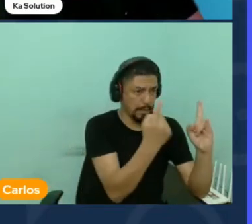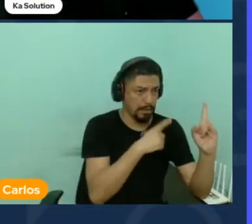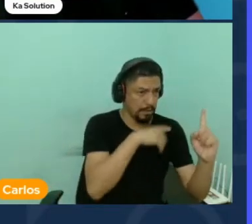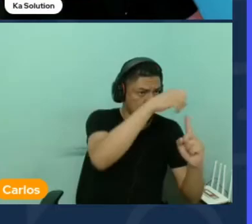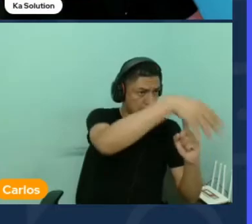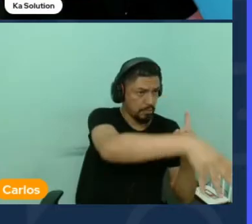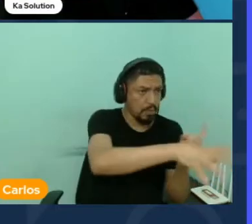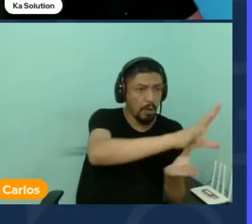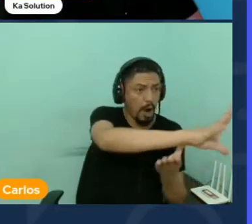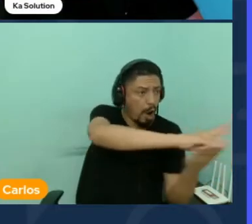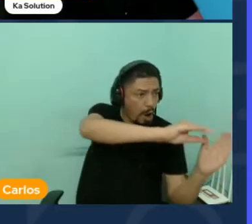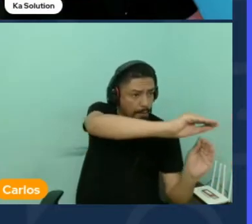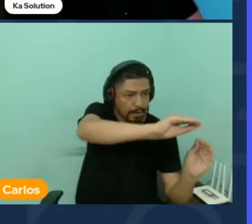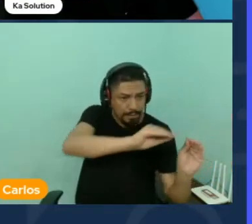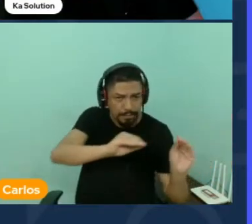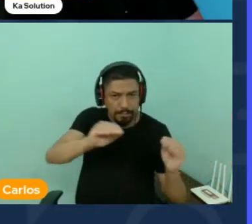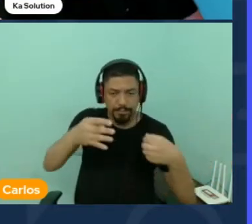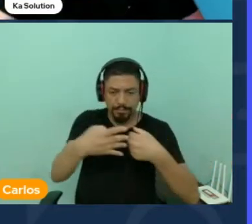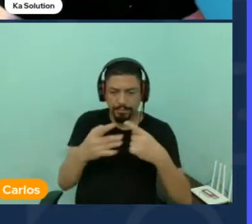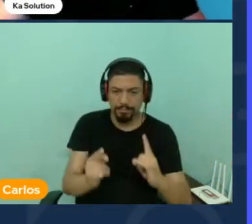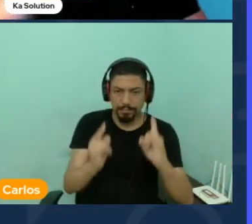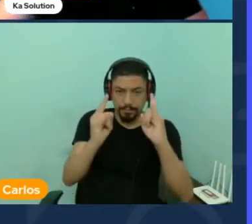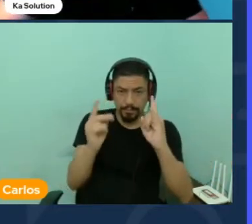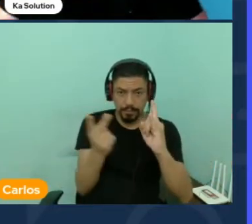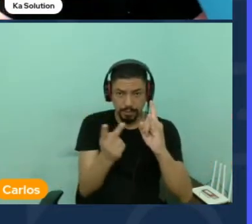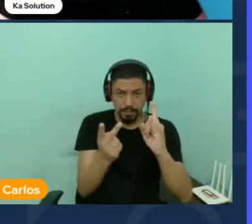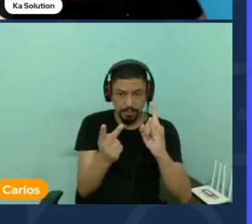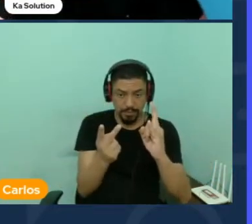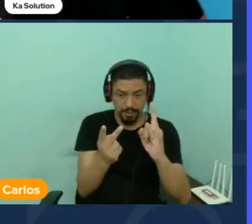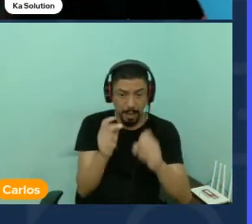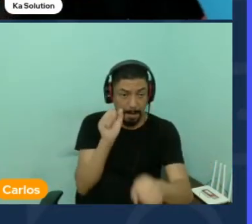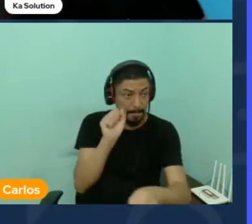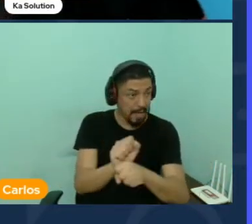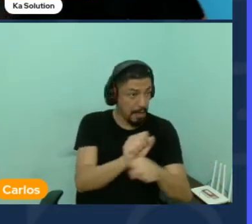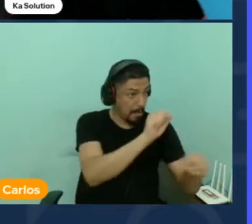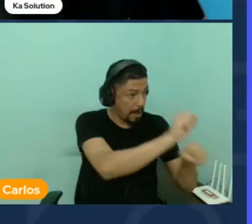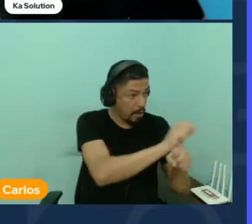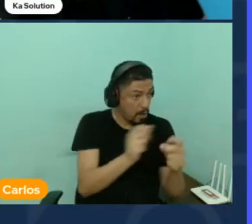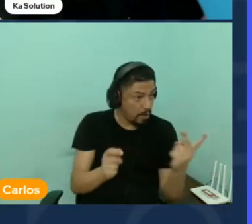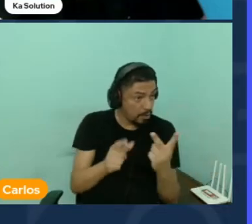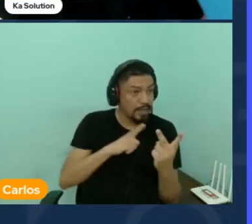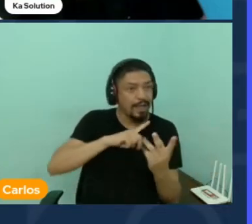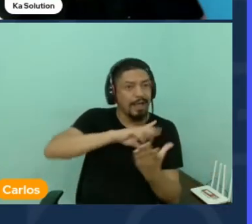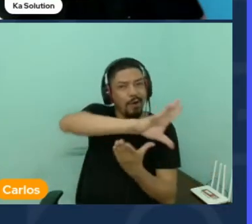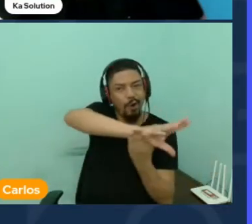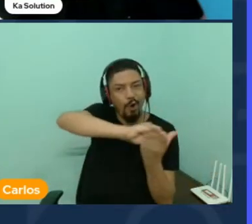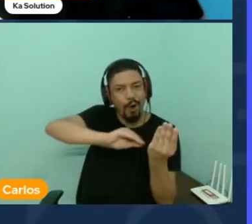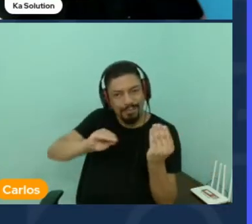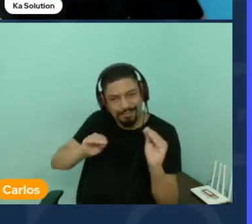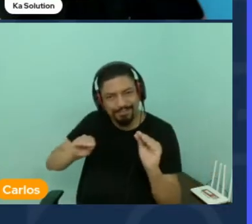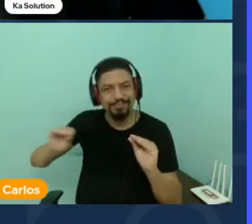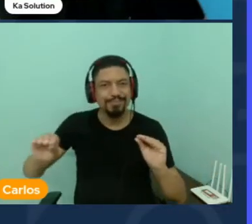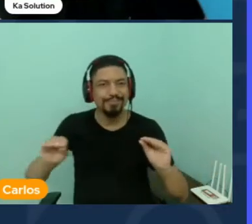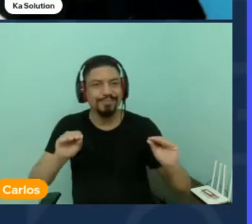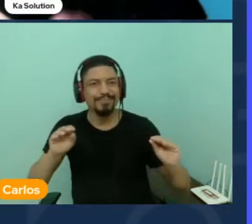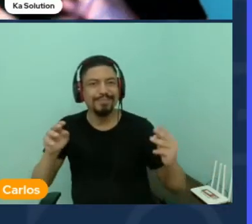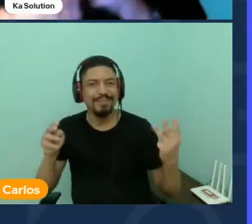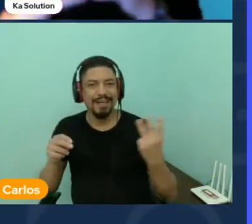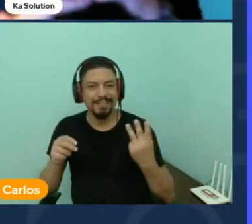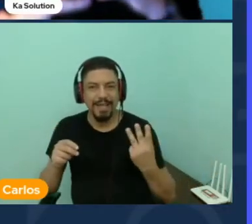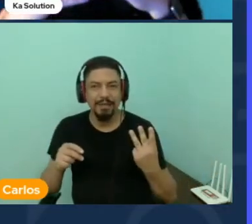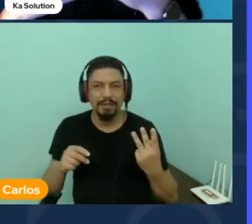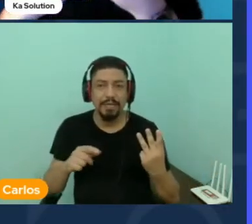parar de funcionar aqui, ele continua funcionando aqui nessa outra zona de disponibilidade. Elas